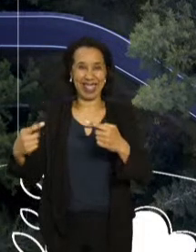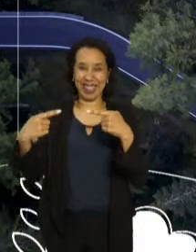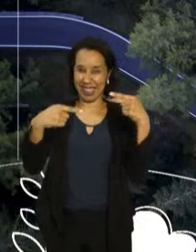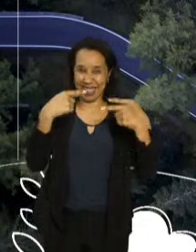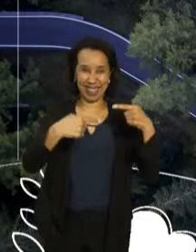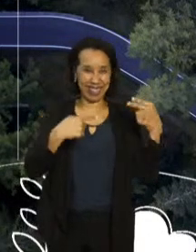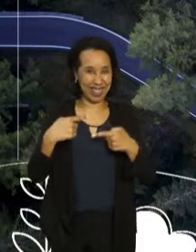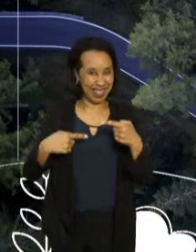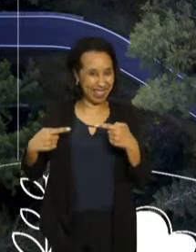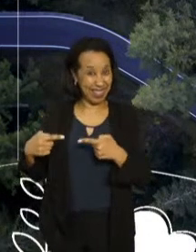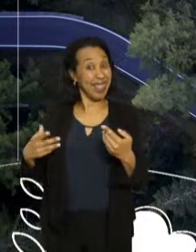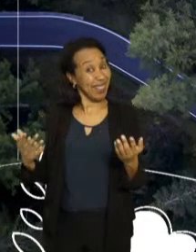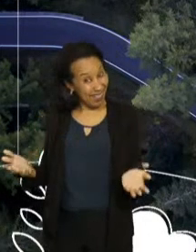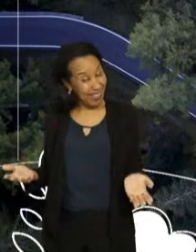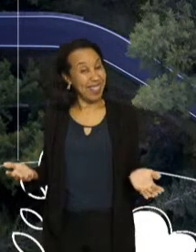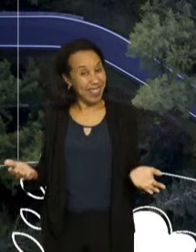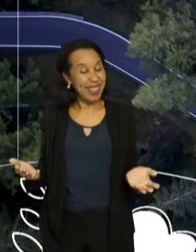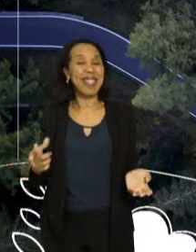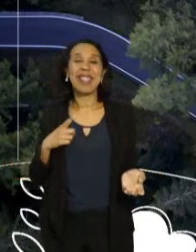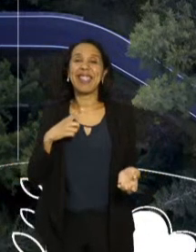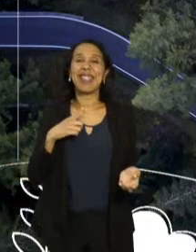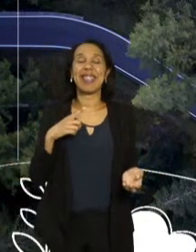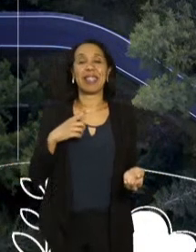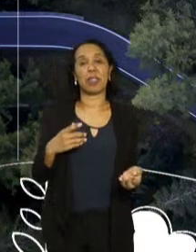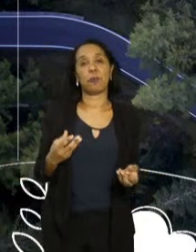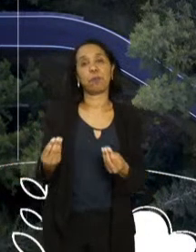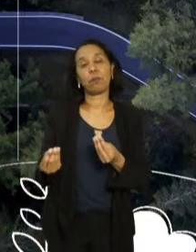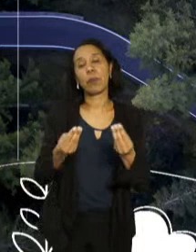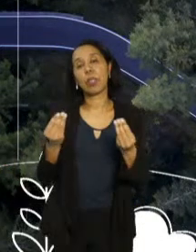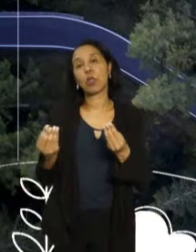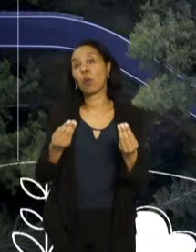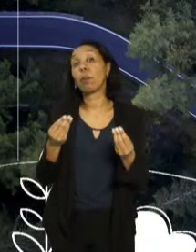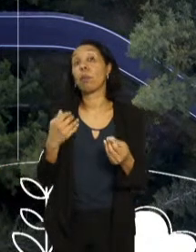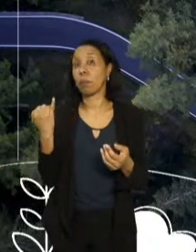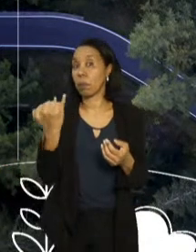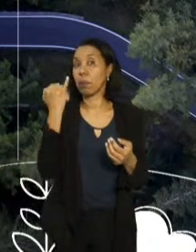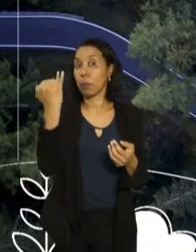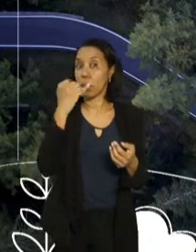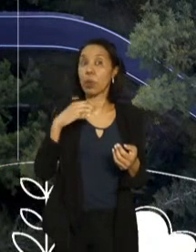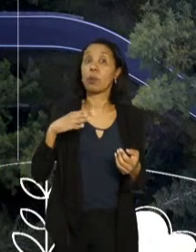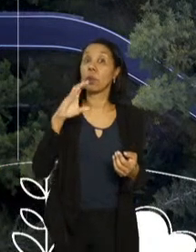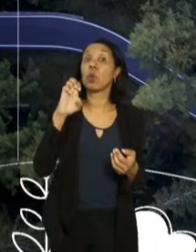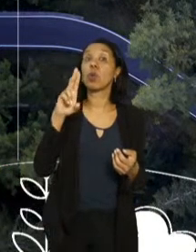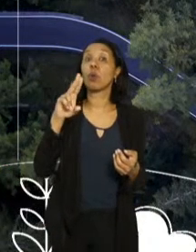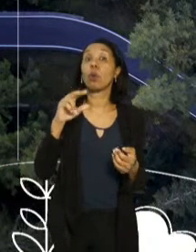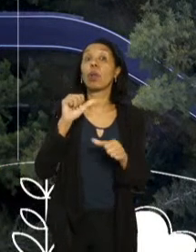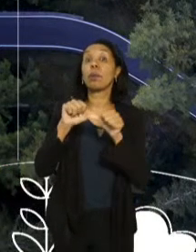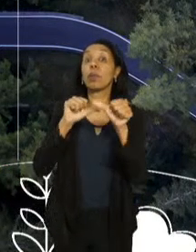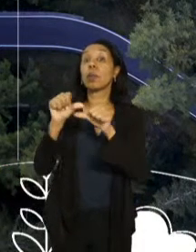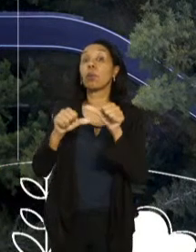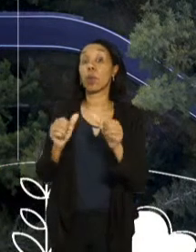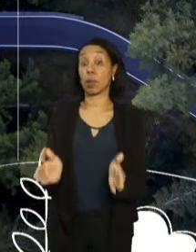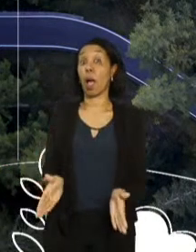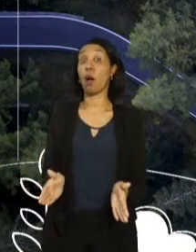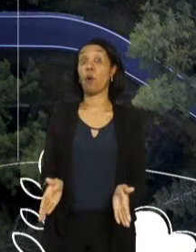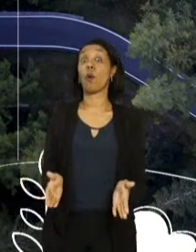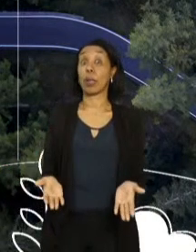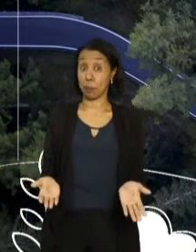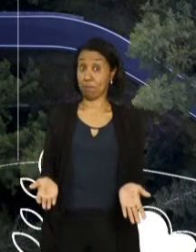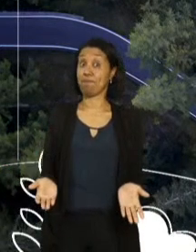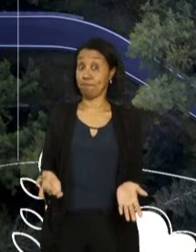encontro para falar sobre essa jornada, que no caso deles, qual o peso que vai ter para um CEO que deve fazer a mudança aqui e